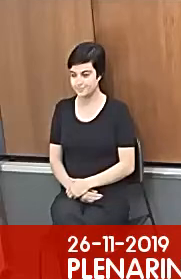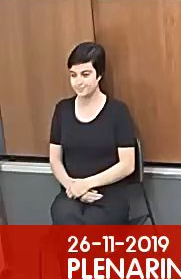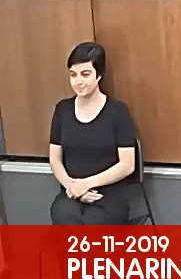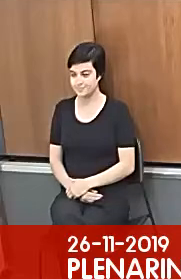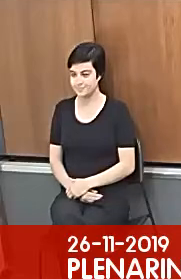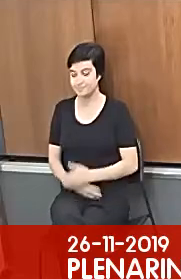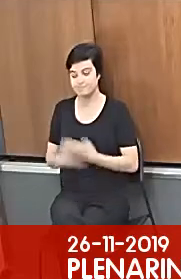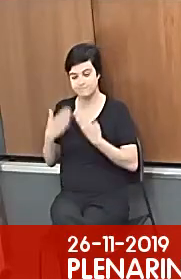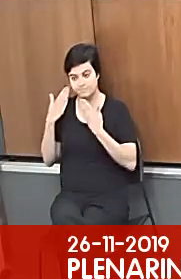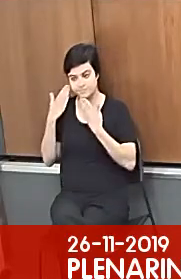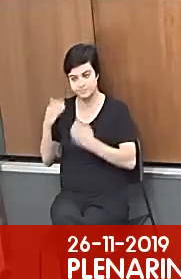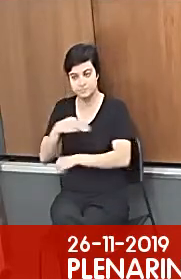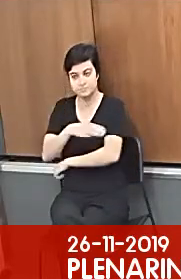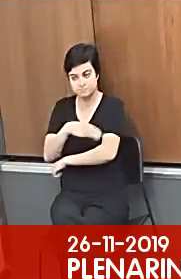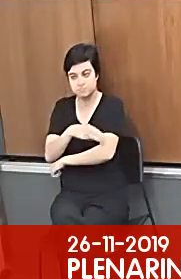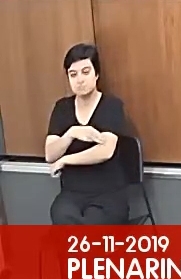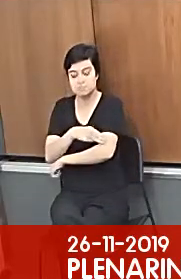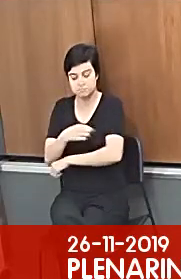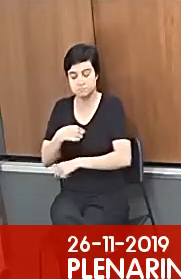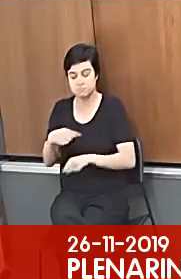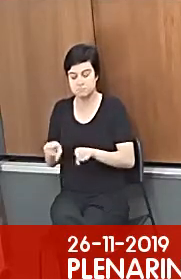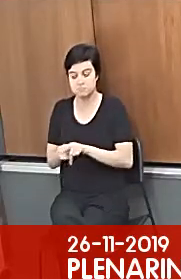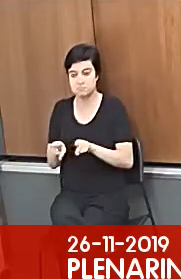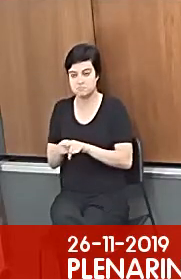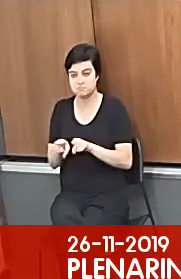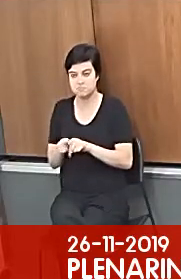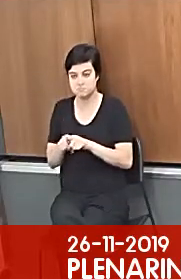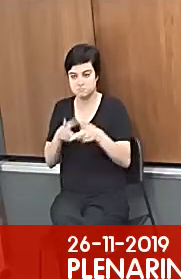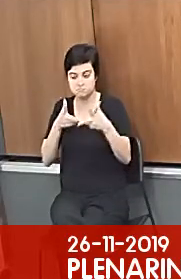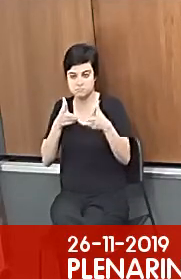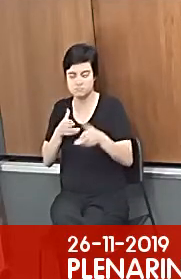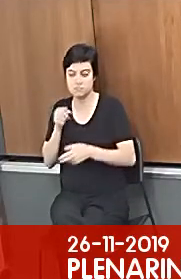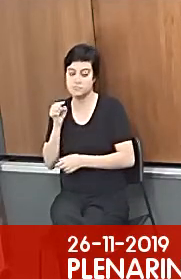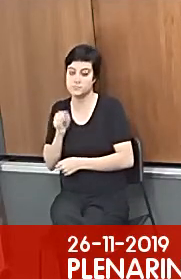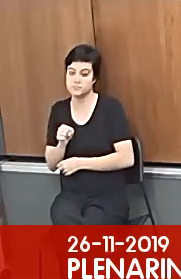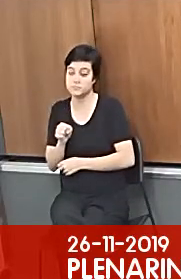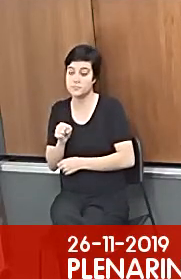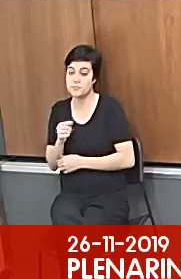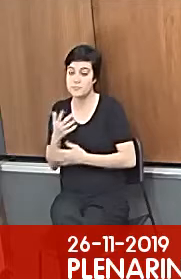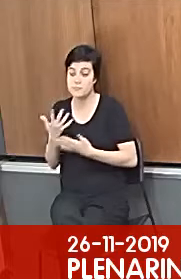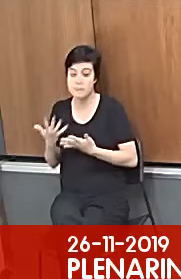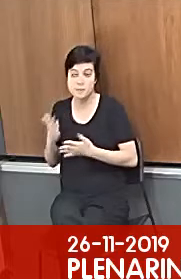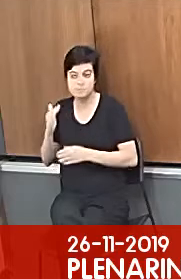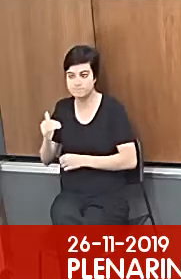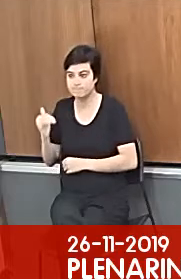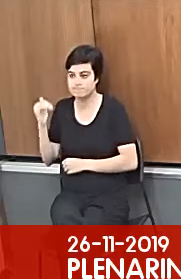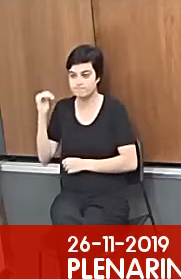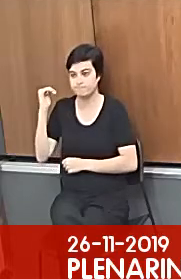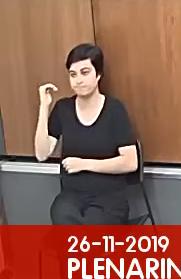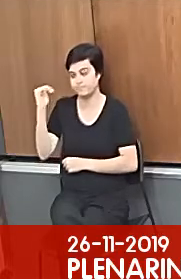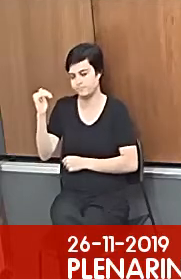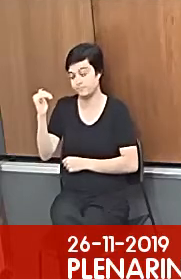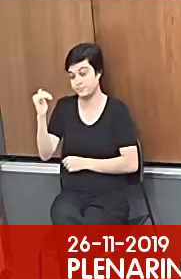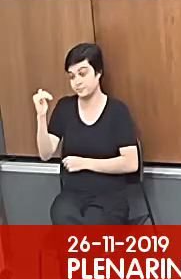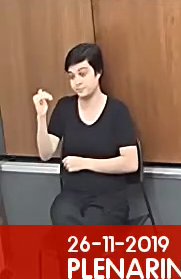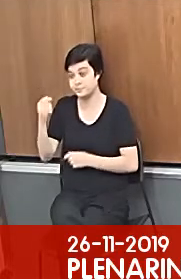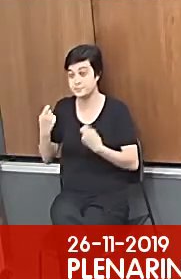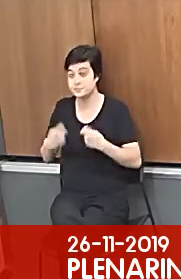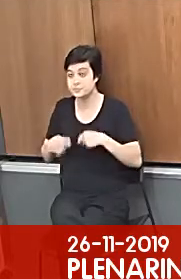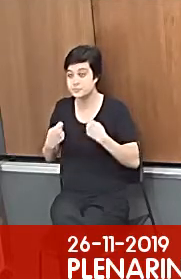Muito bem, Michele. Concordo plenamente com você, né? É um aspecto maior. Nós temos que